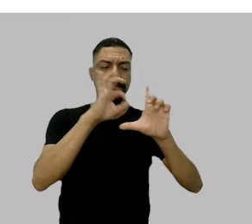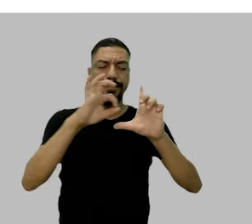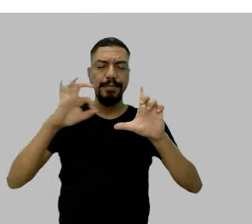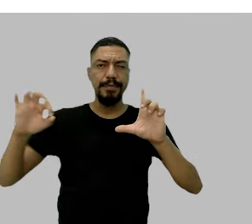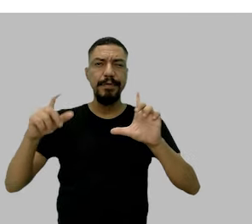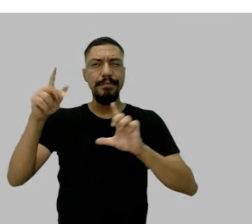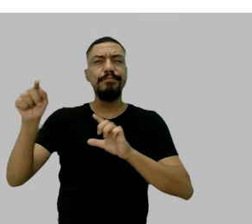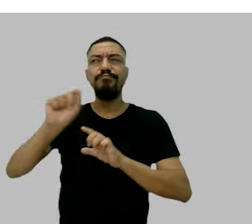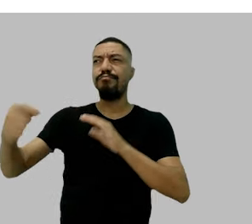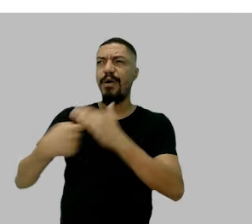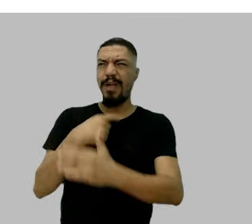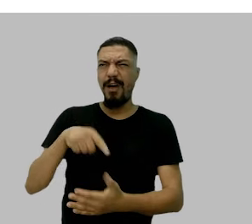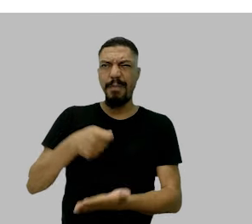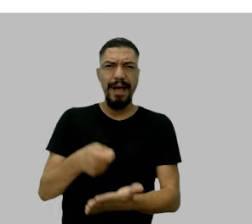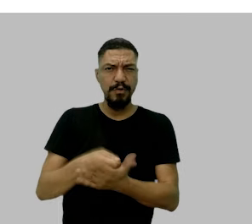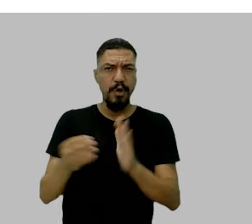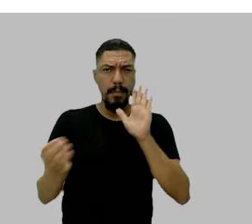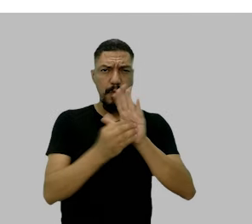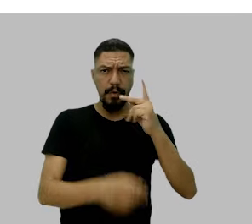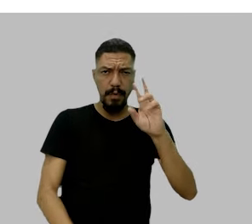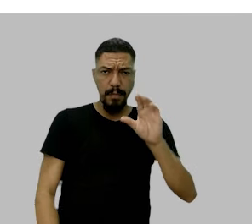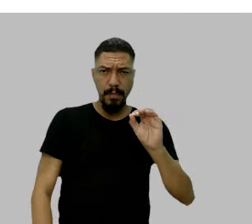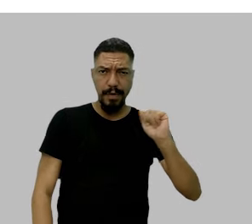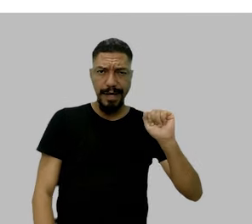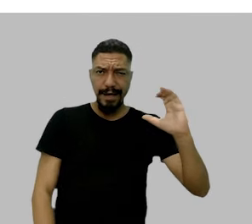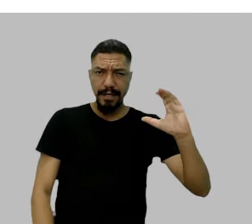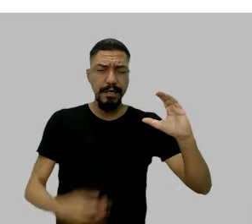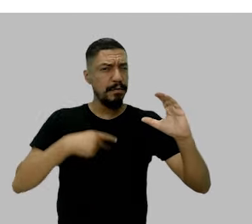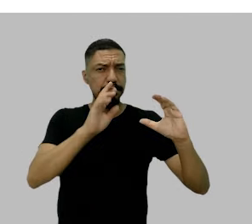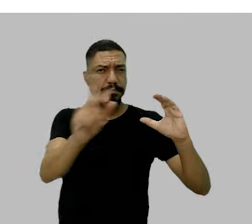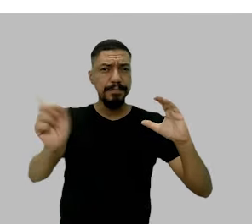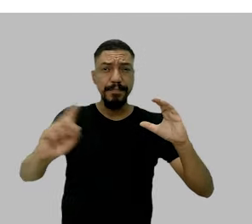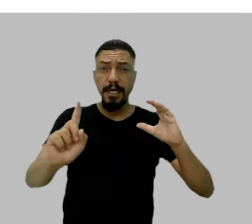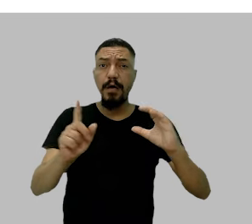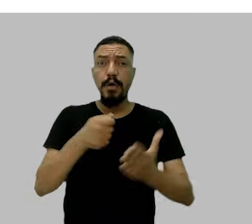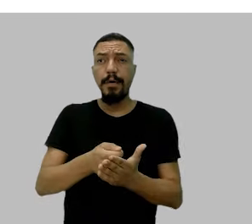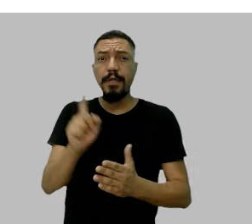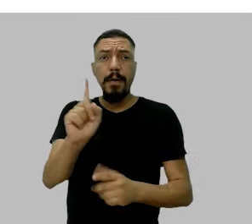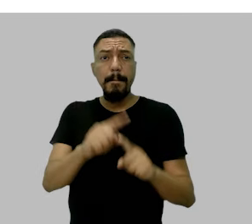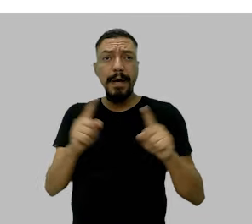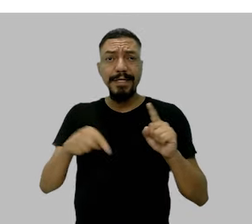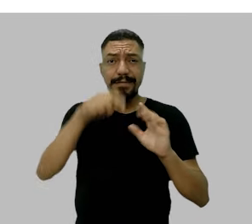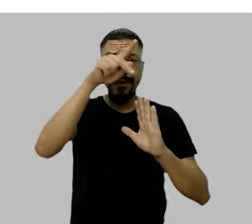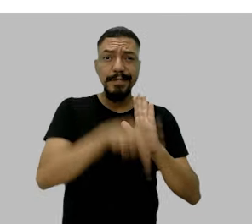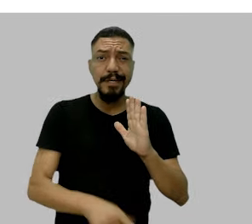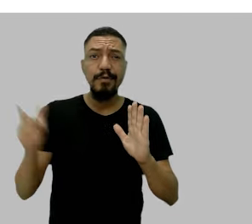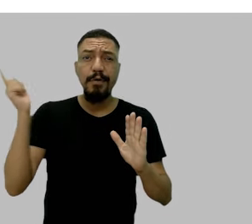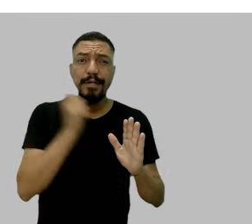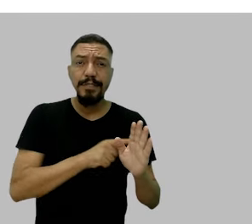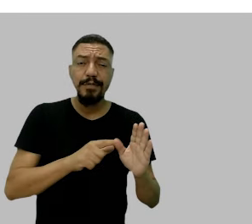era uma obrigatoriedade do PROAC? E eu falei assim, não. Mas esse projeto não teria saído sem o